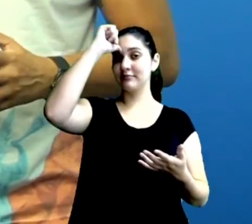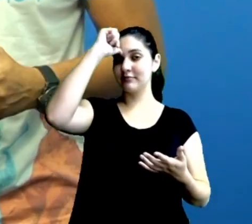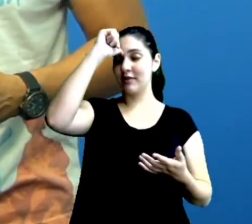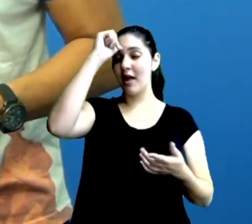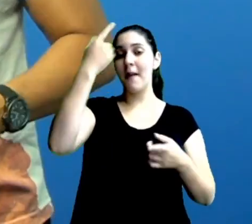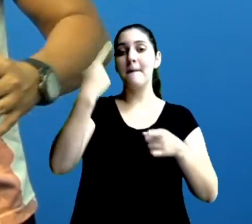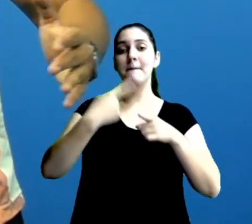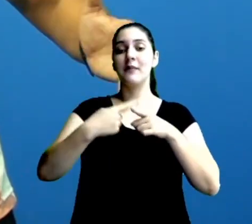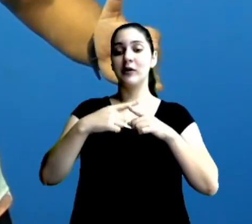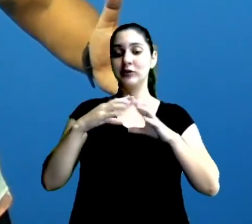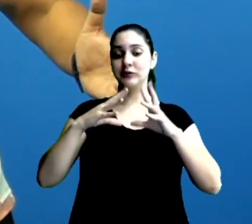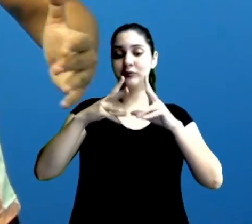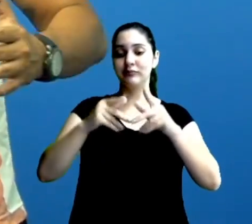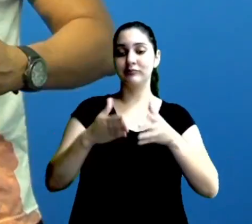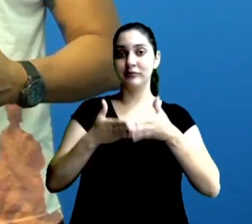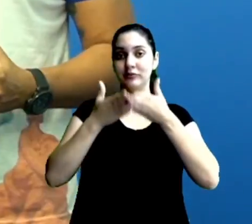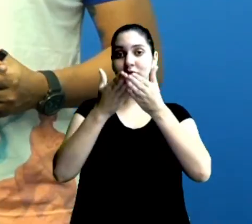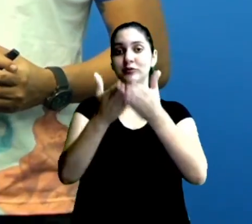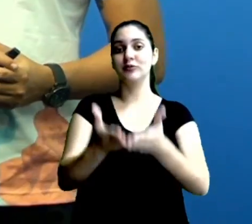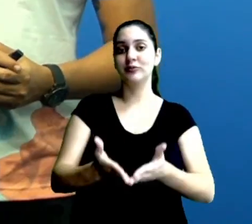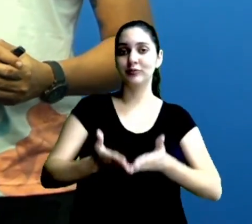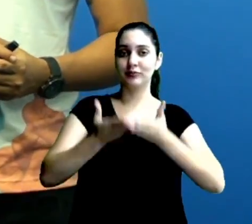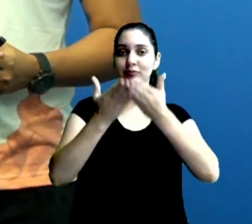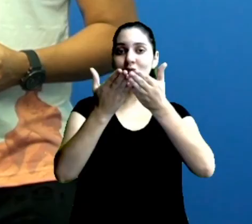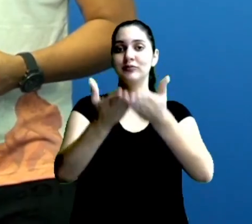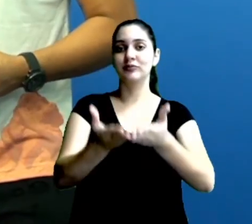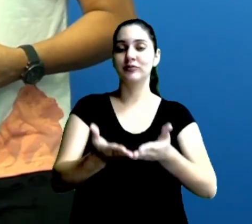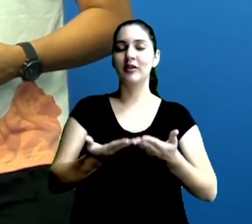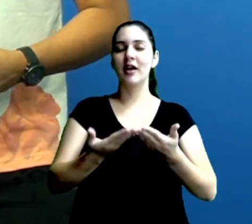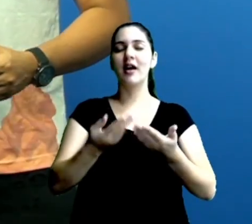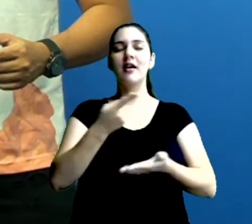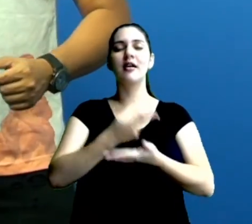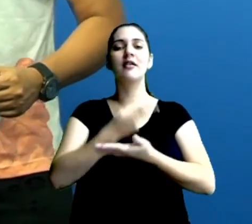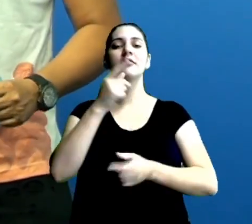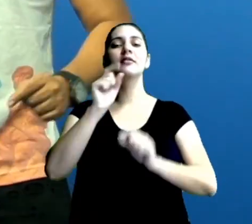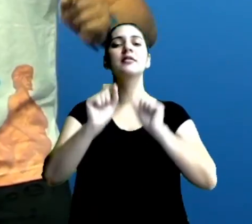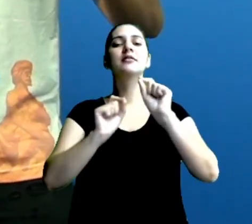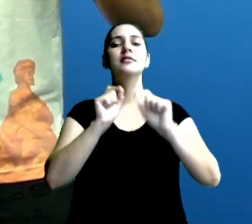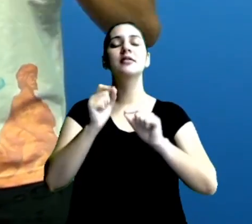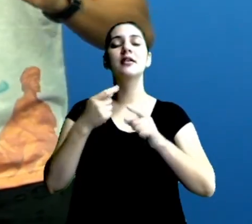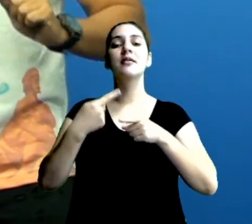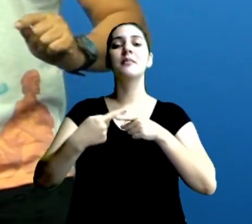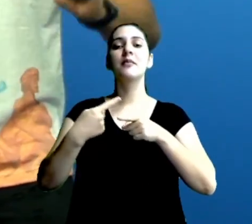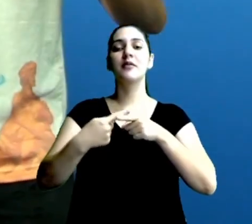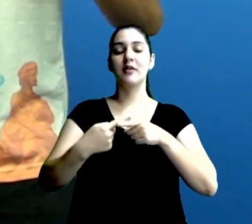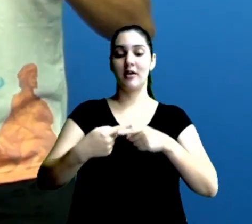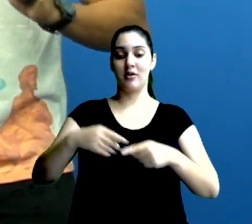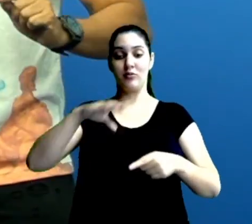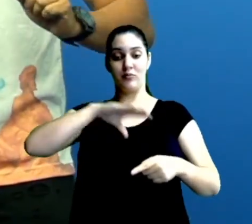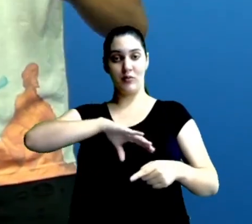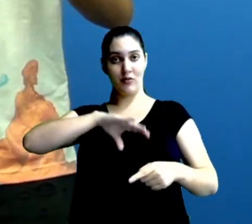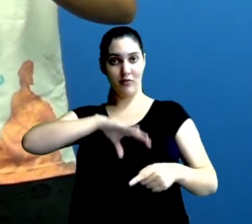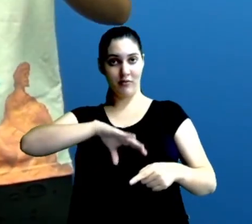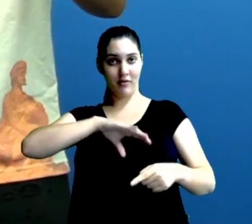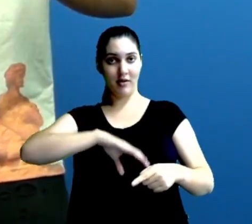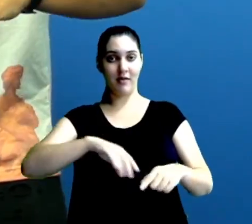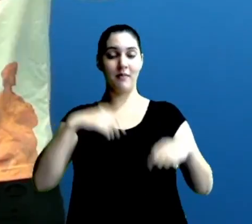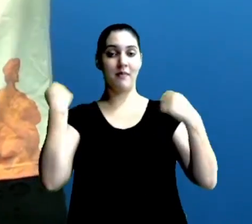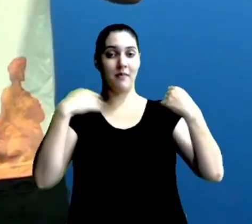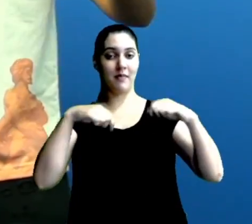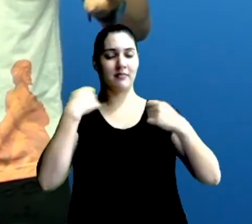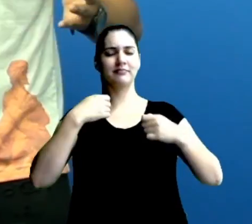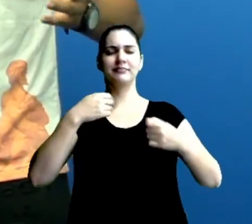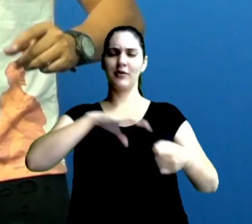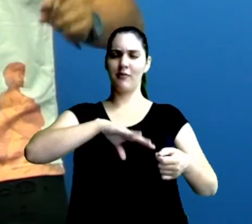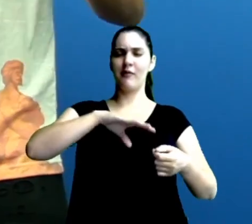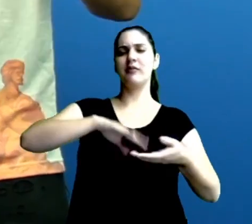grandes navegações, a expansão marítima, ela vai acontecer porque os portugueses, espanhóis,